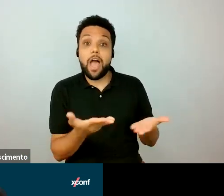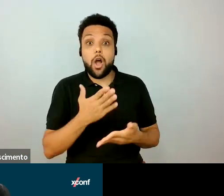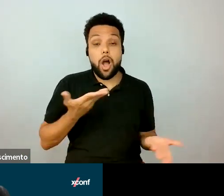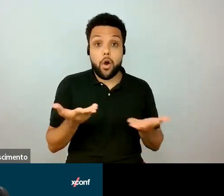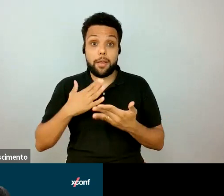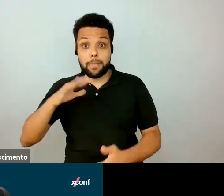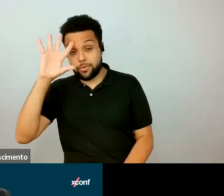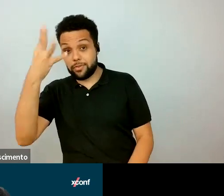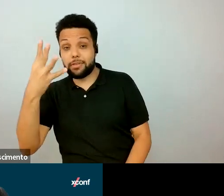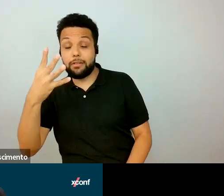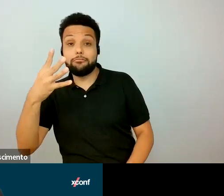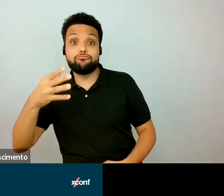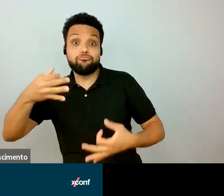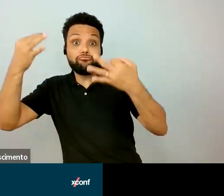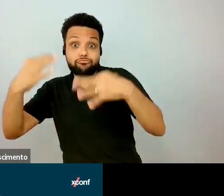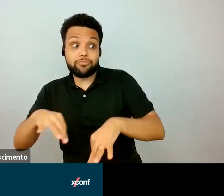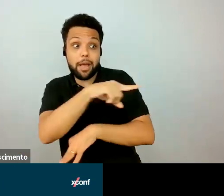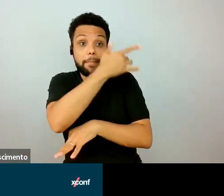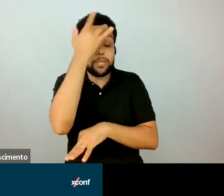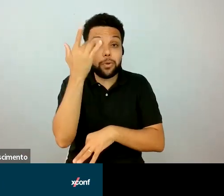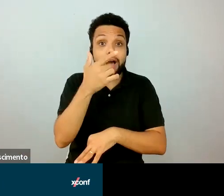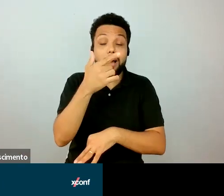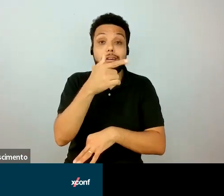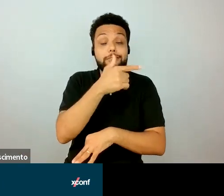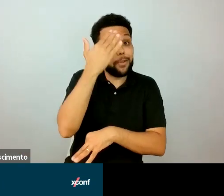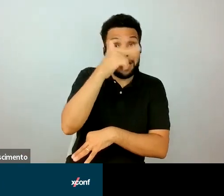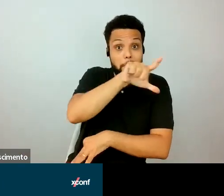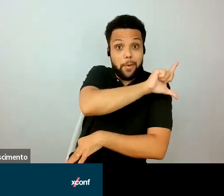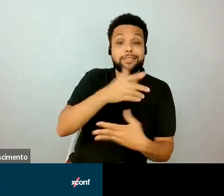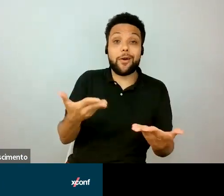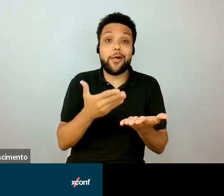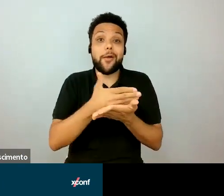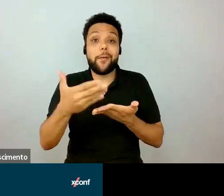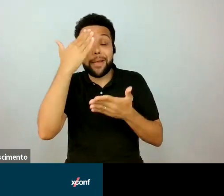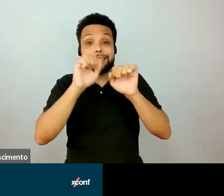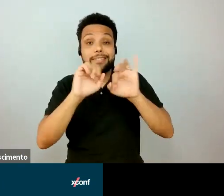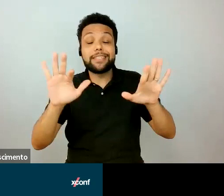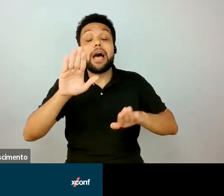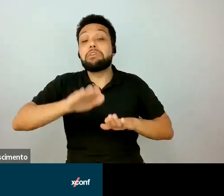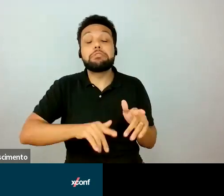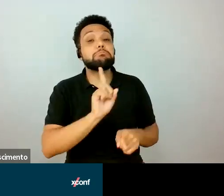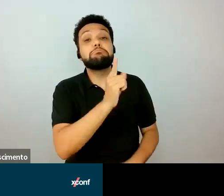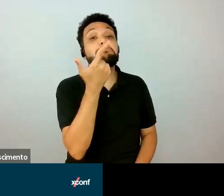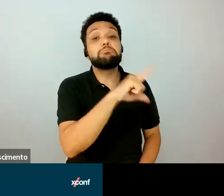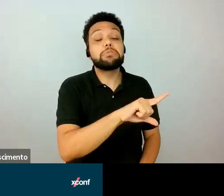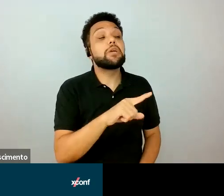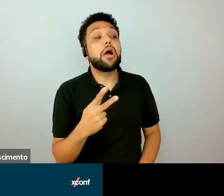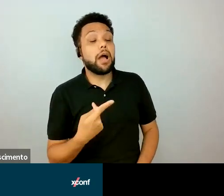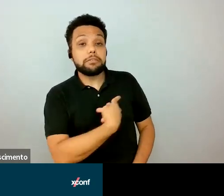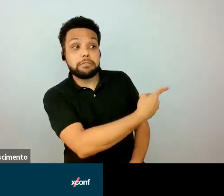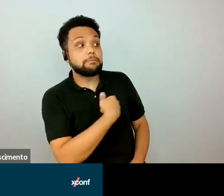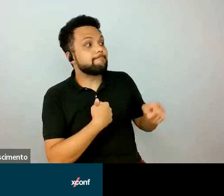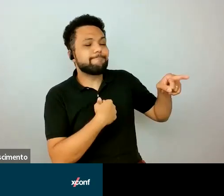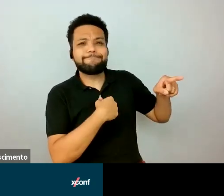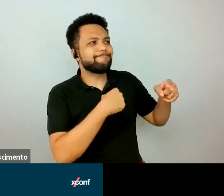e a pessoa entenda o que eu queria dizer desde o princípio, talvez não funcione, a gente tenha que ir em conjunto para um terceiro caminho que nenhuma das duas partes pensou